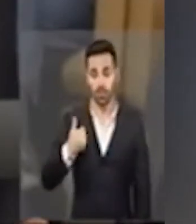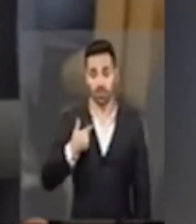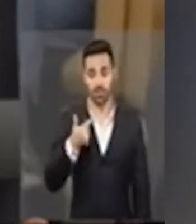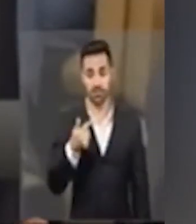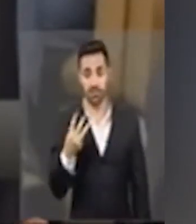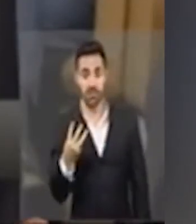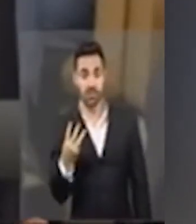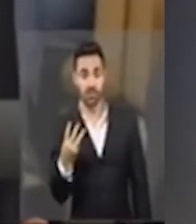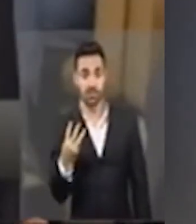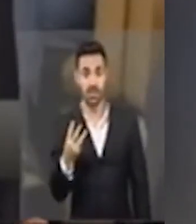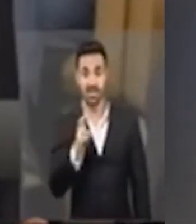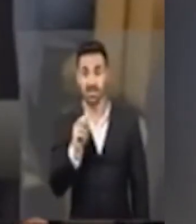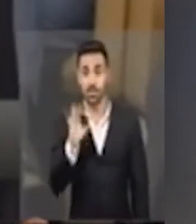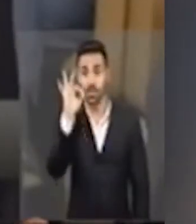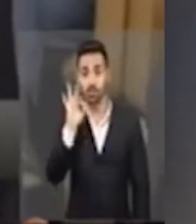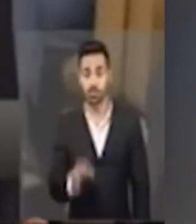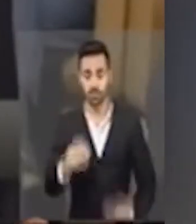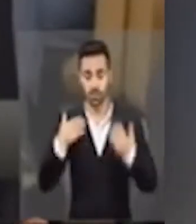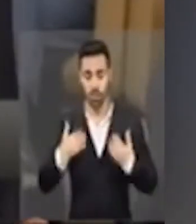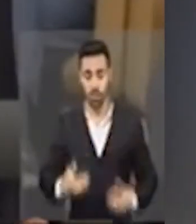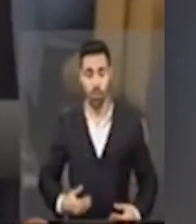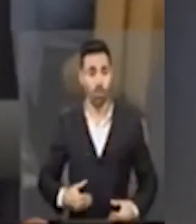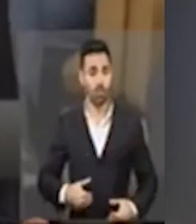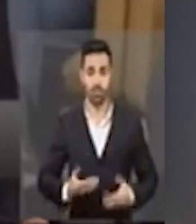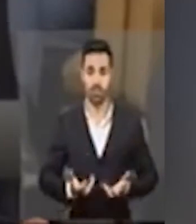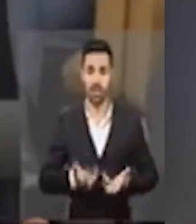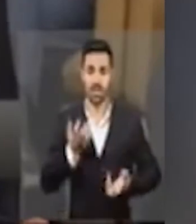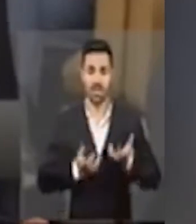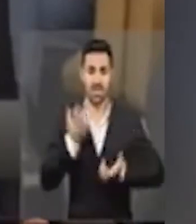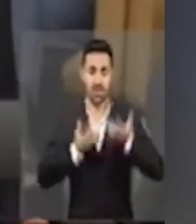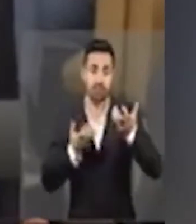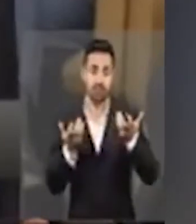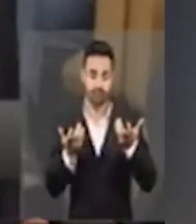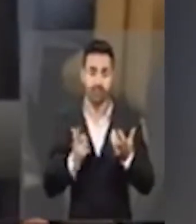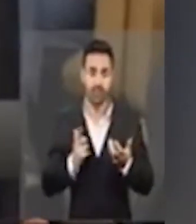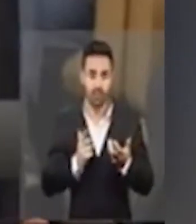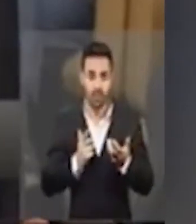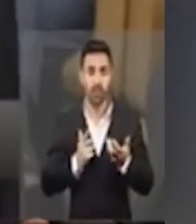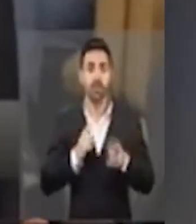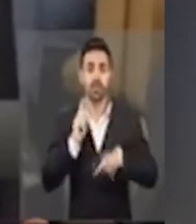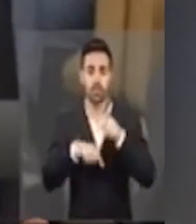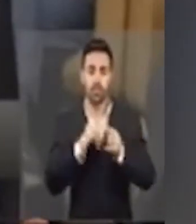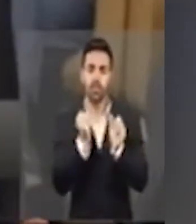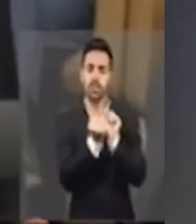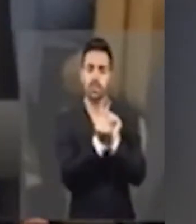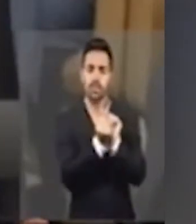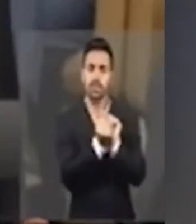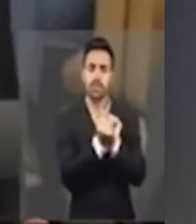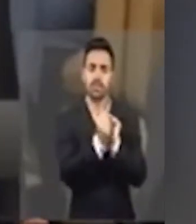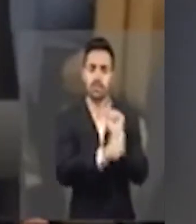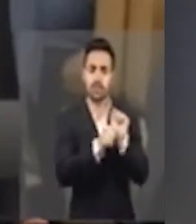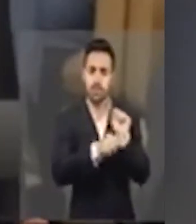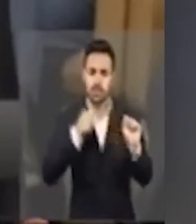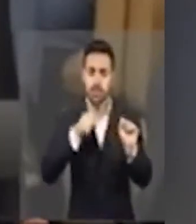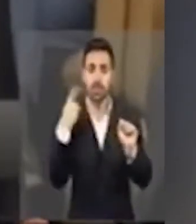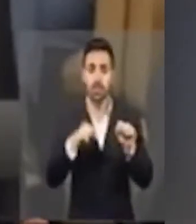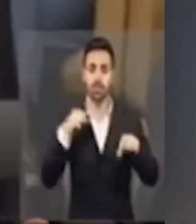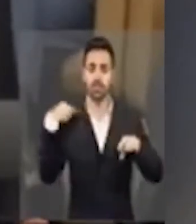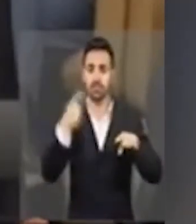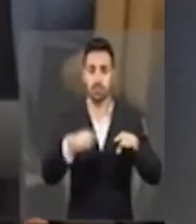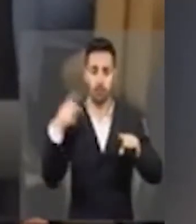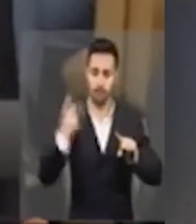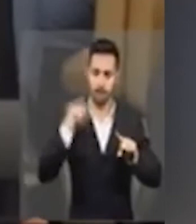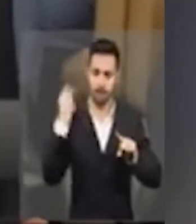cinquenta por cento do corpo queimado seu corpo incendiado ela foi amarrada espancada em um ataque